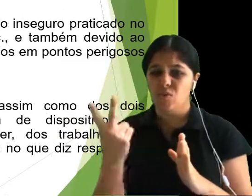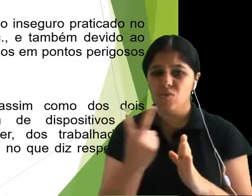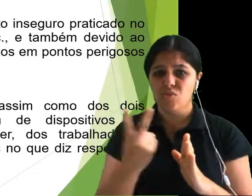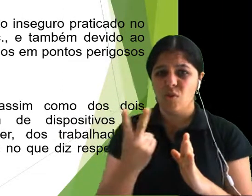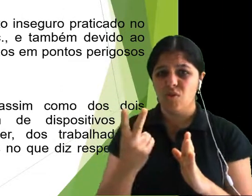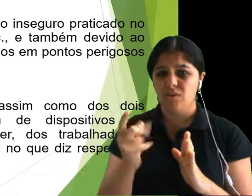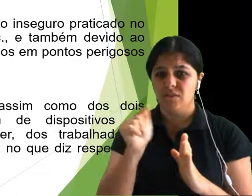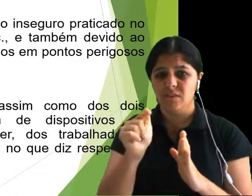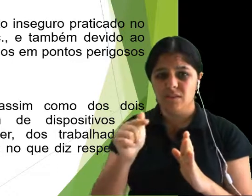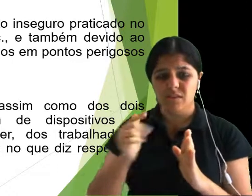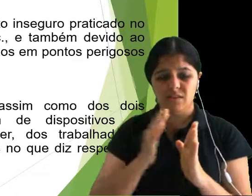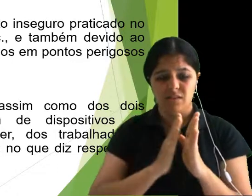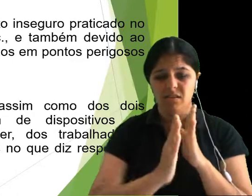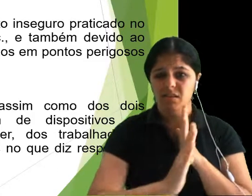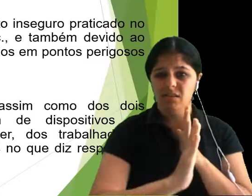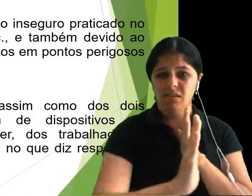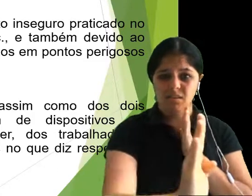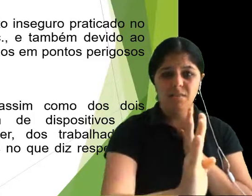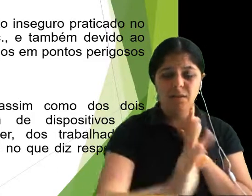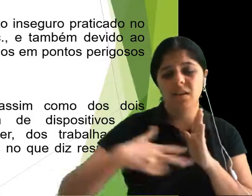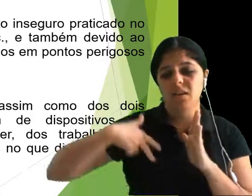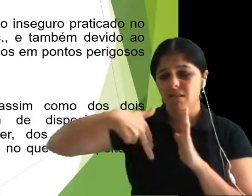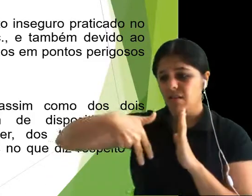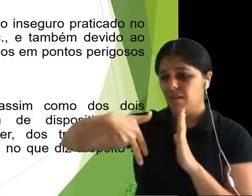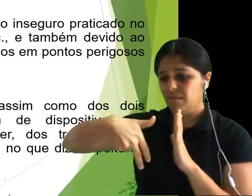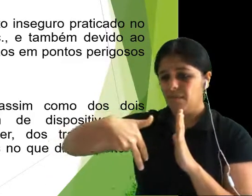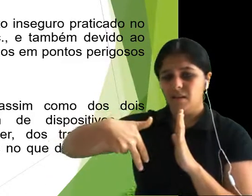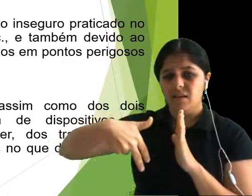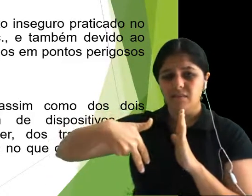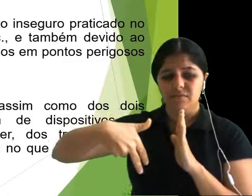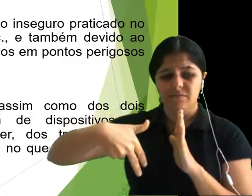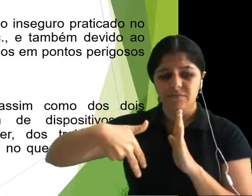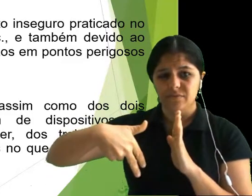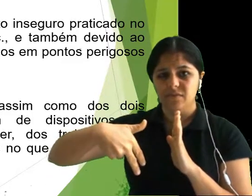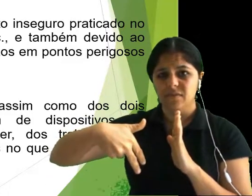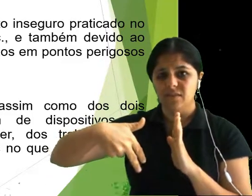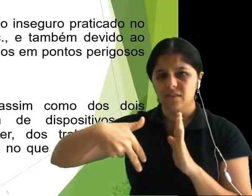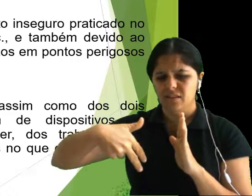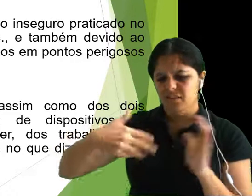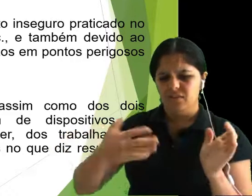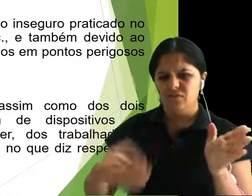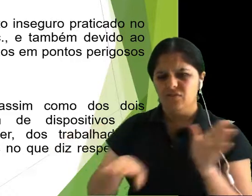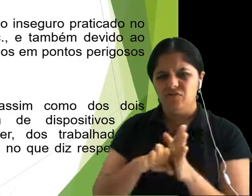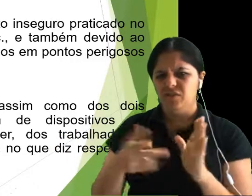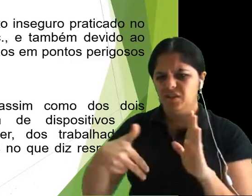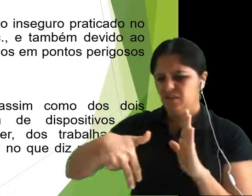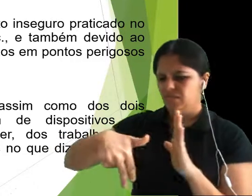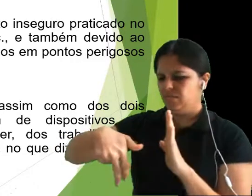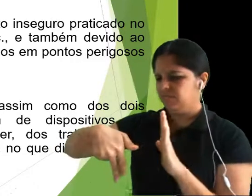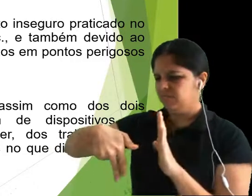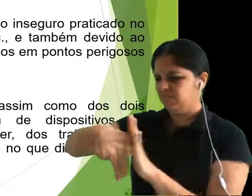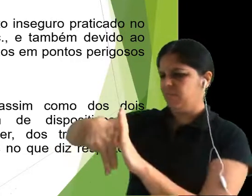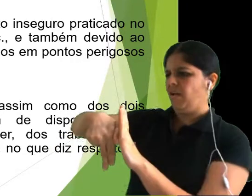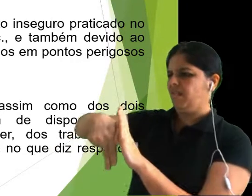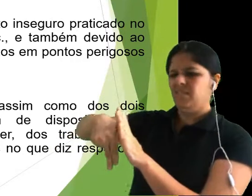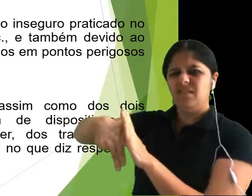Então, às vezes você está na parede, fazendo seu trabalho no canto, e vem uma paleteira, e vem uma prensadeira, alguma coisa, e pum, te espreme,